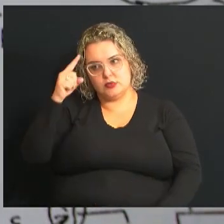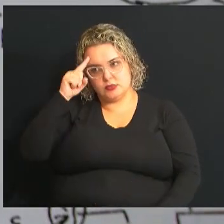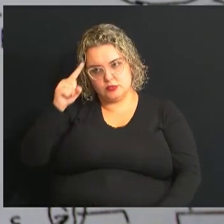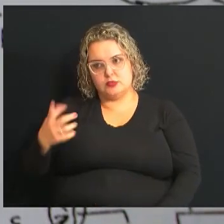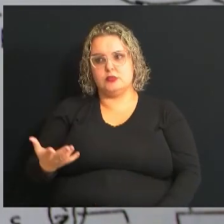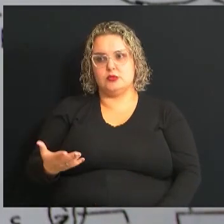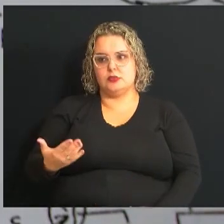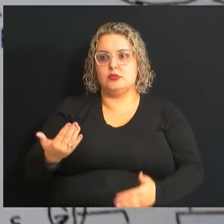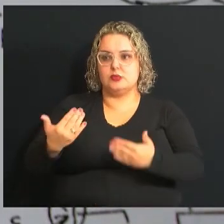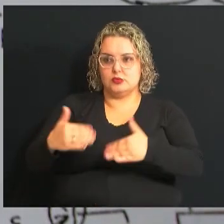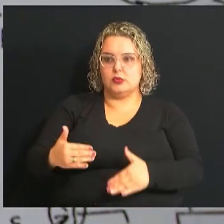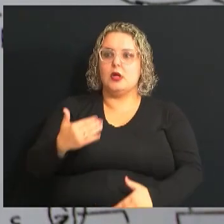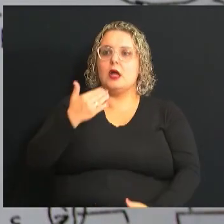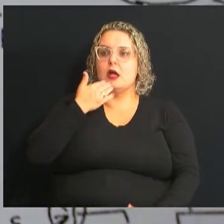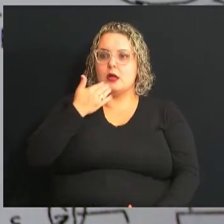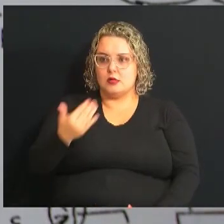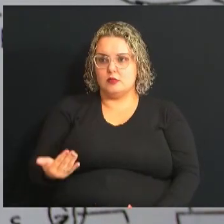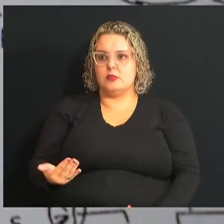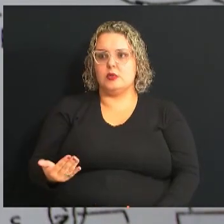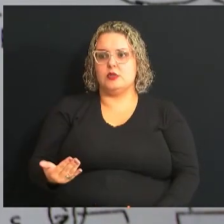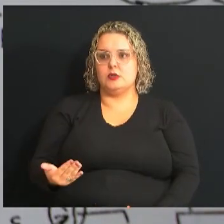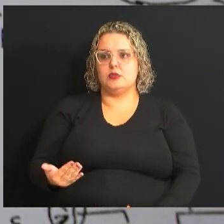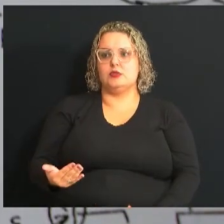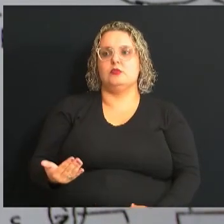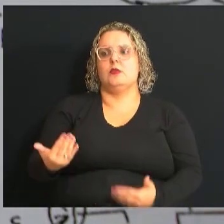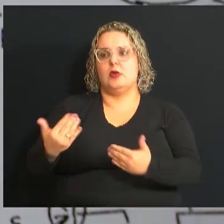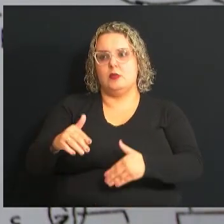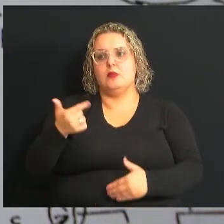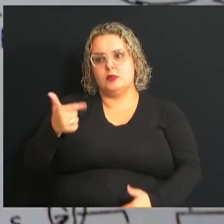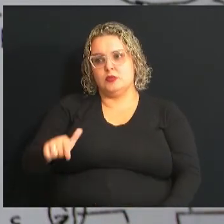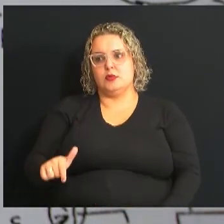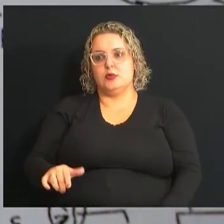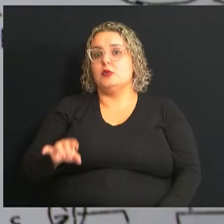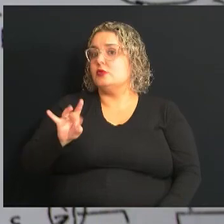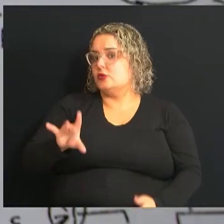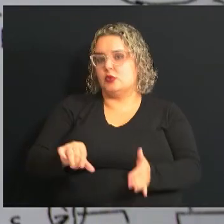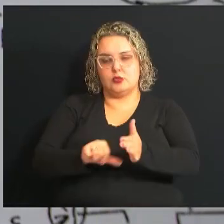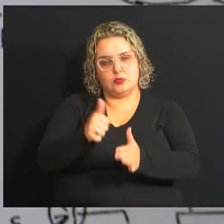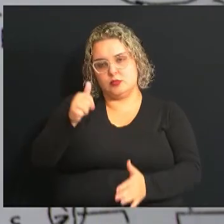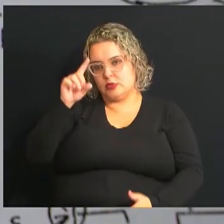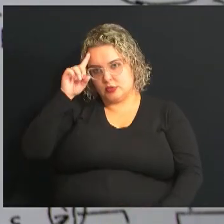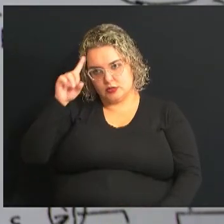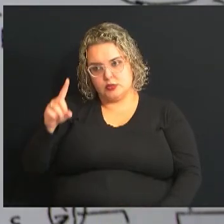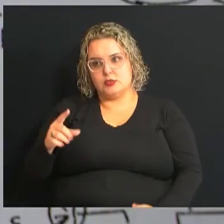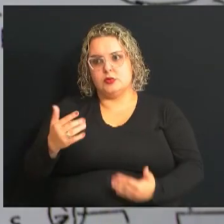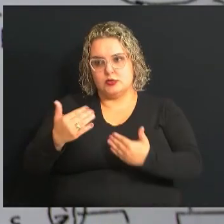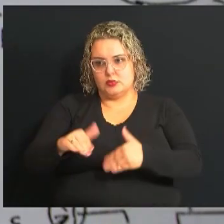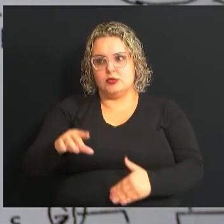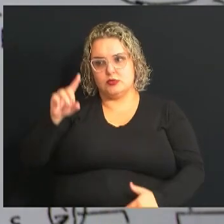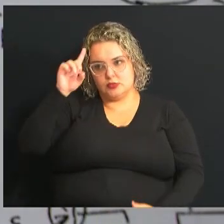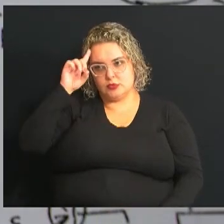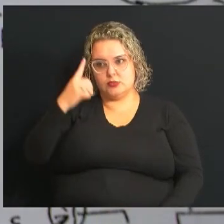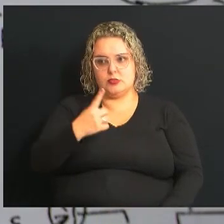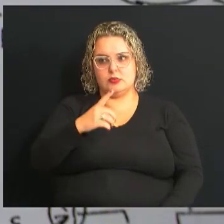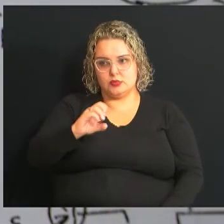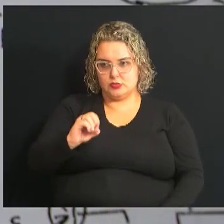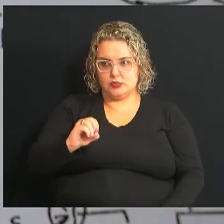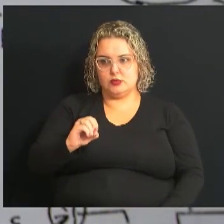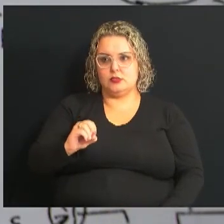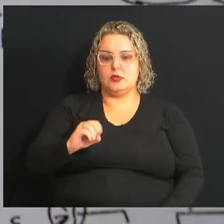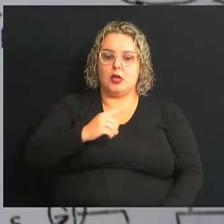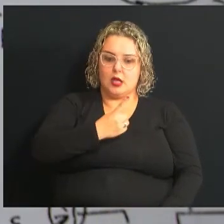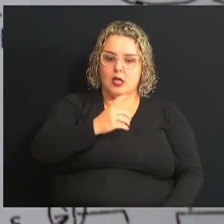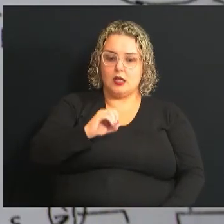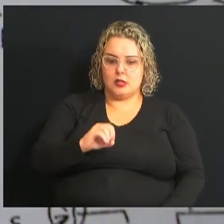Então, ela pediu a reaplicação e vai fazer a aplicação só do primeiro dia de provas aí no dia 10, né, que é 10 e 11